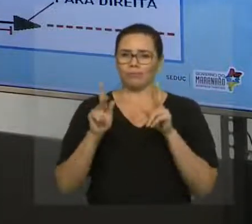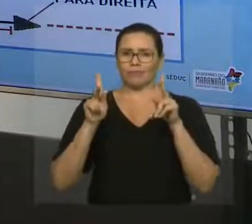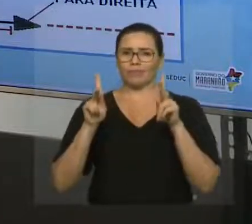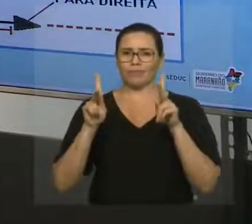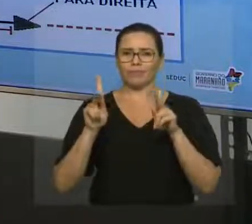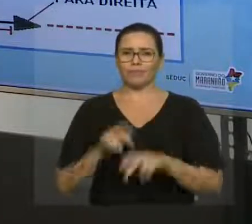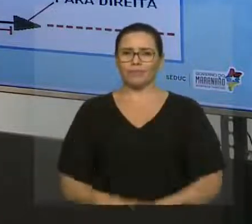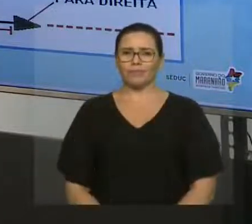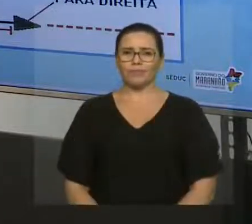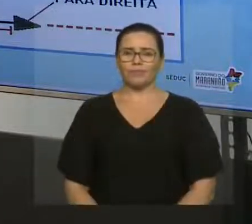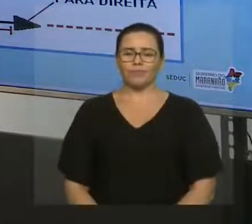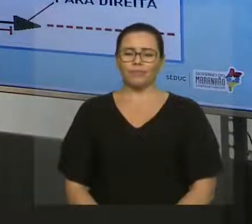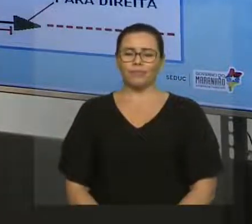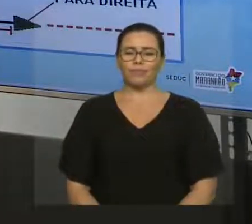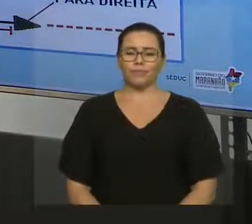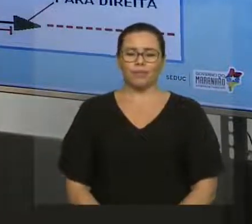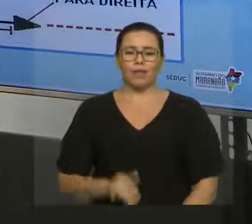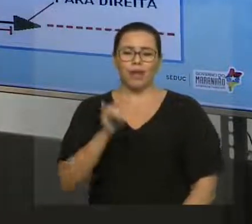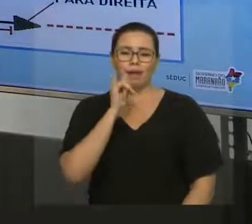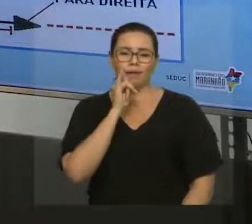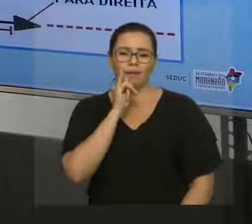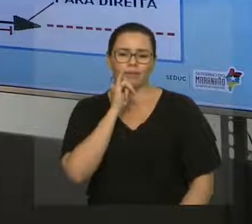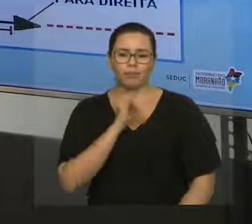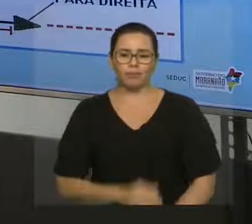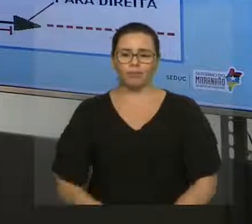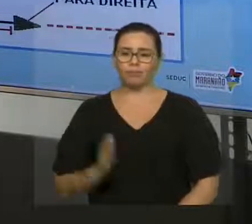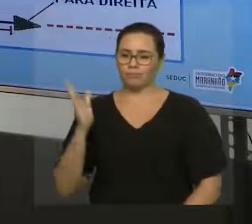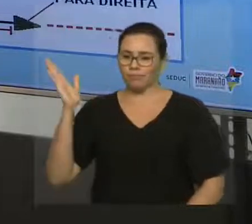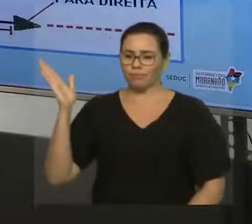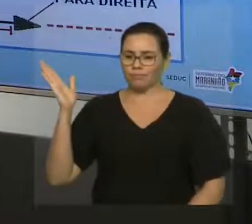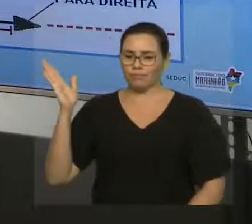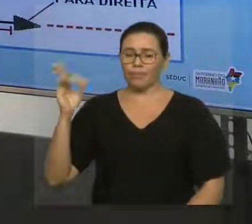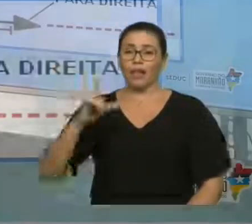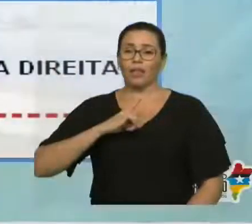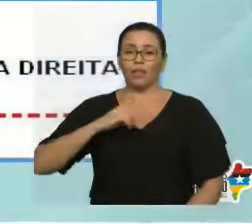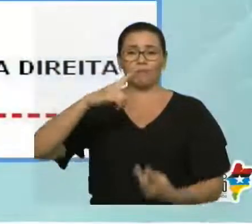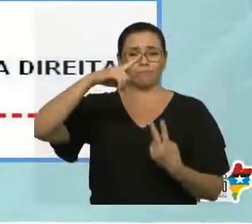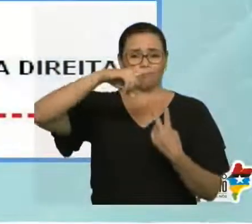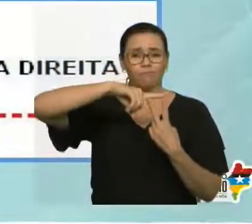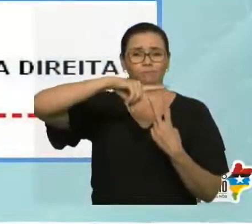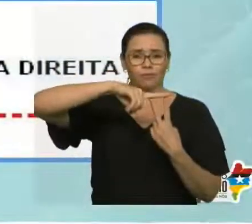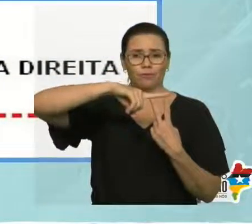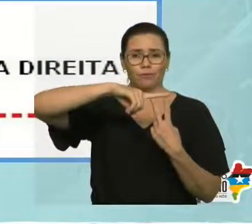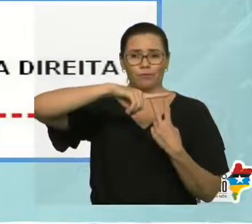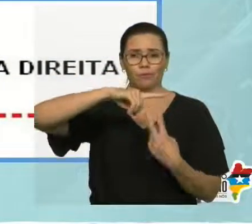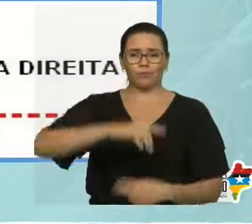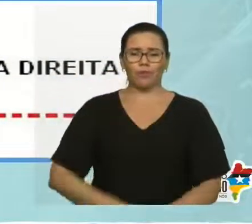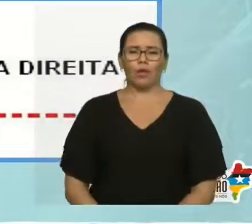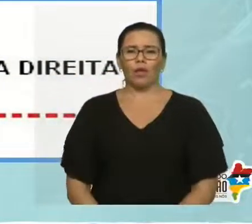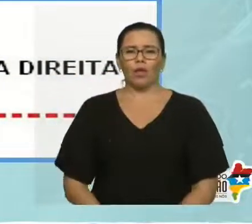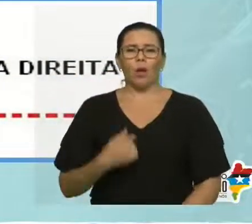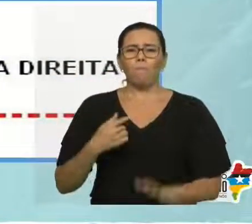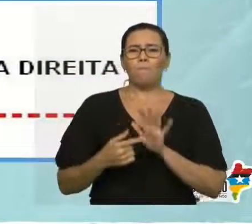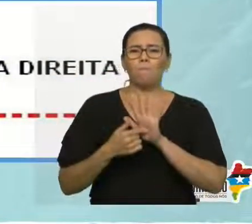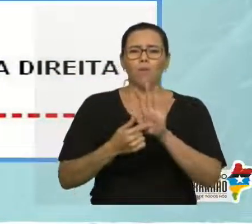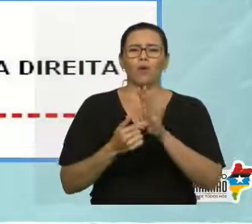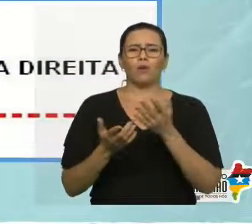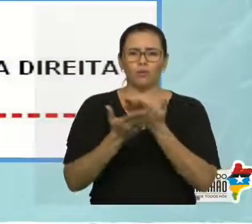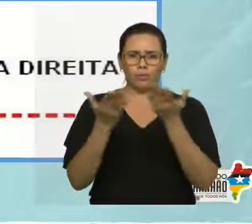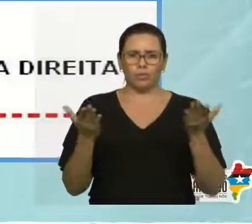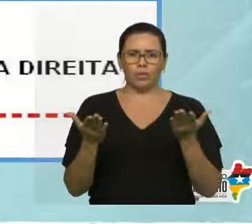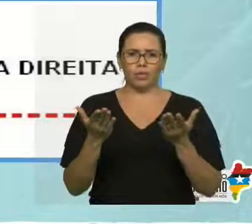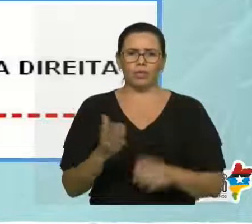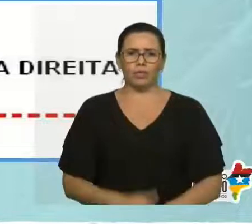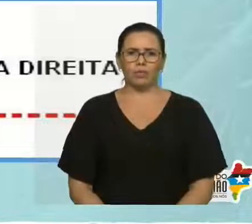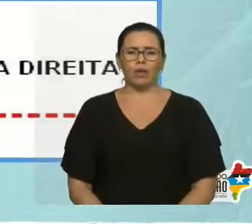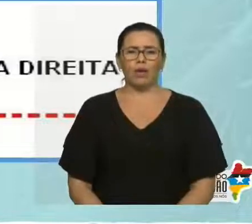Quem vai estudar isso lá no final. Então, por exemplo, aqui eu tenho um vetor que eu representei, e aí eu estou mostrando para vocês, é um vetor como